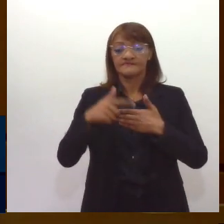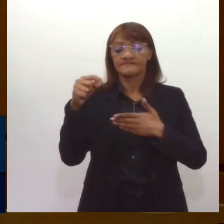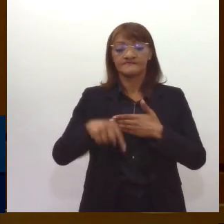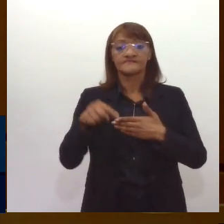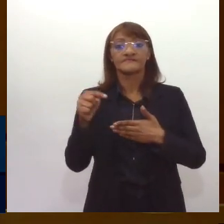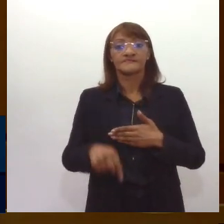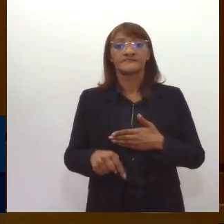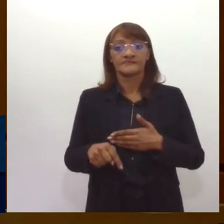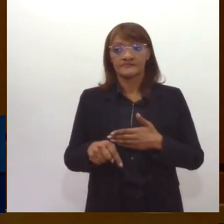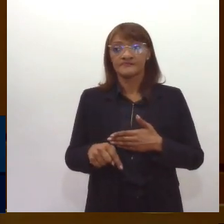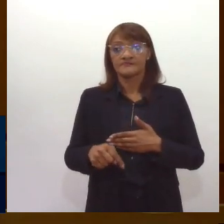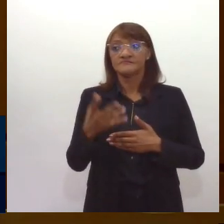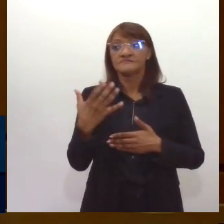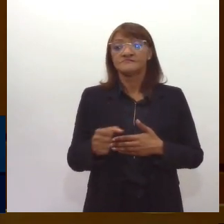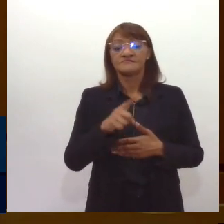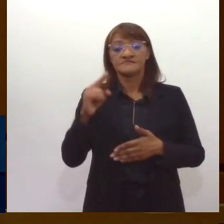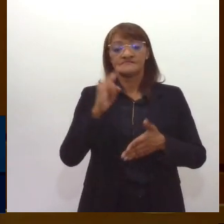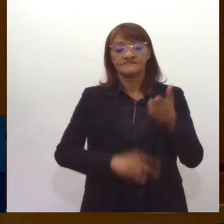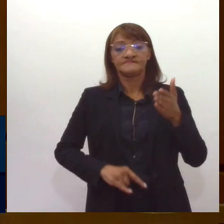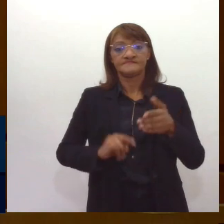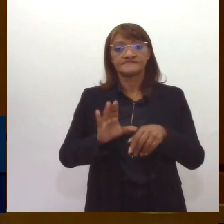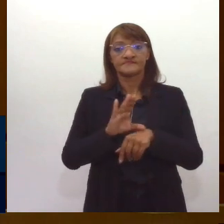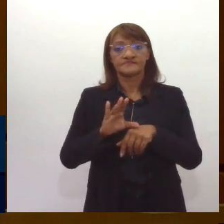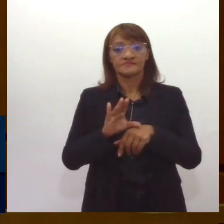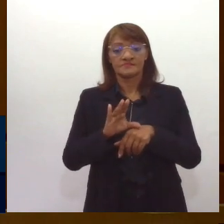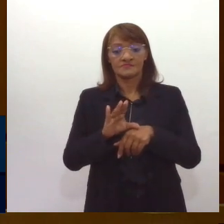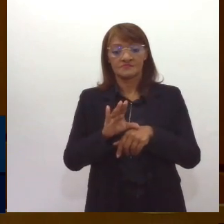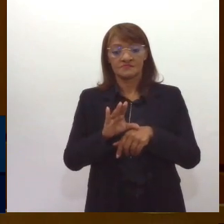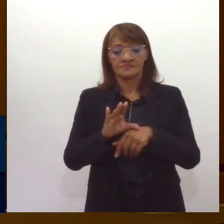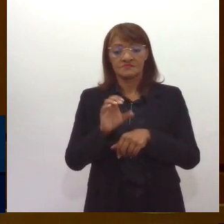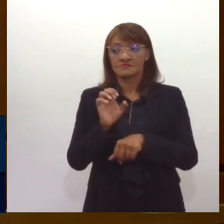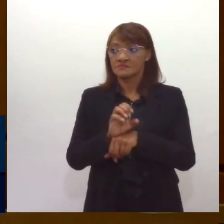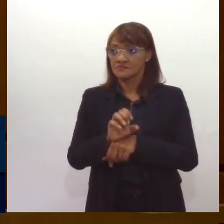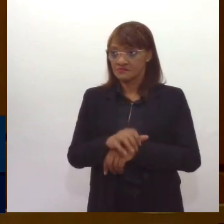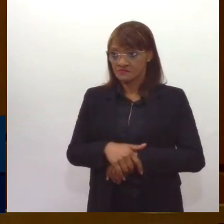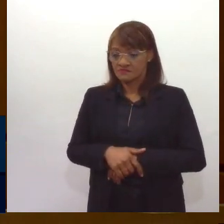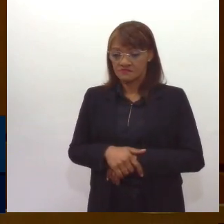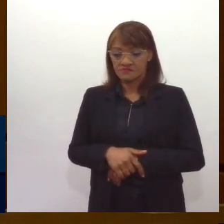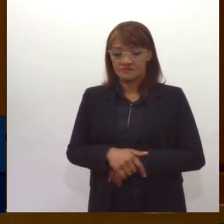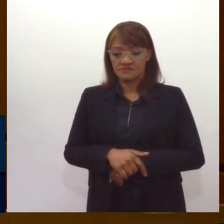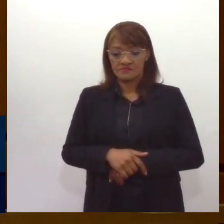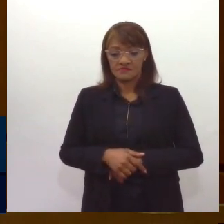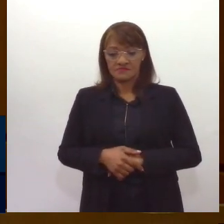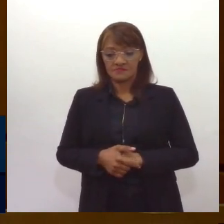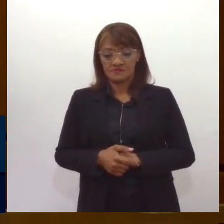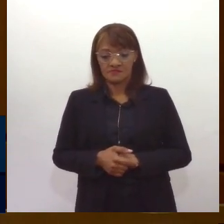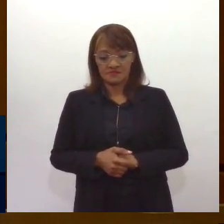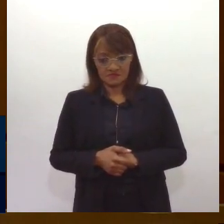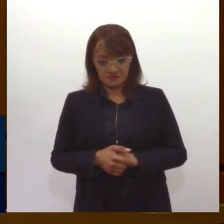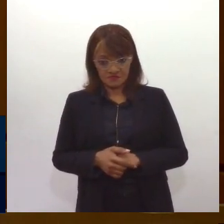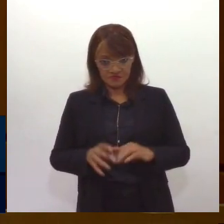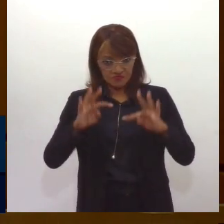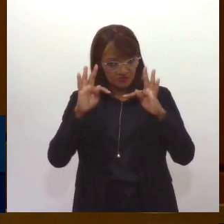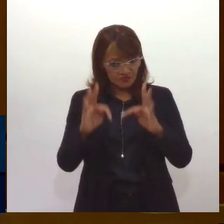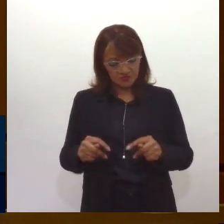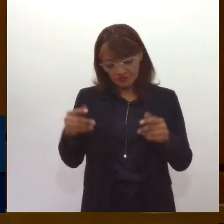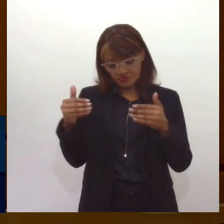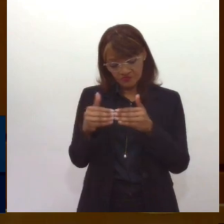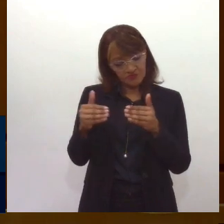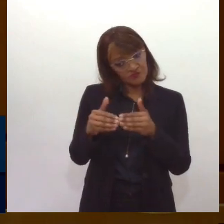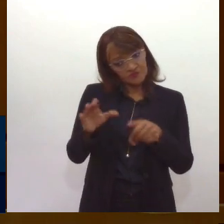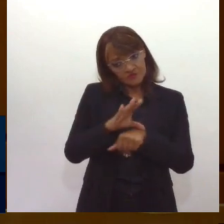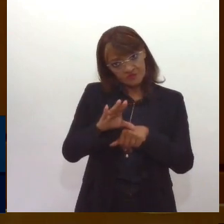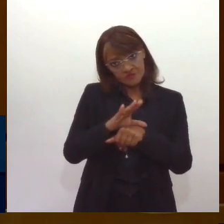Constituição Estadual. Fazer tudo conforme determina a Constituição Estadual, que não